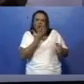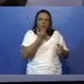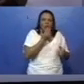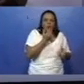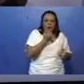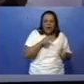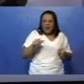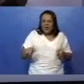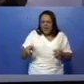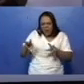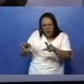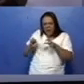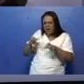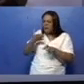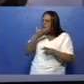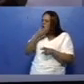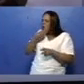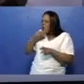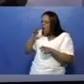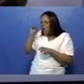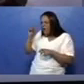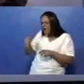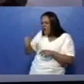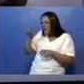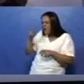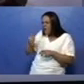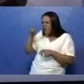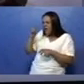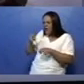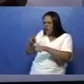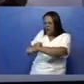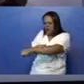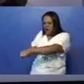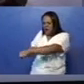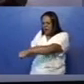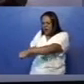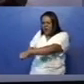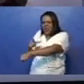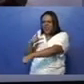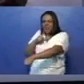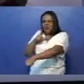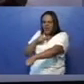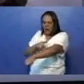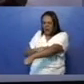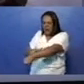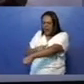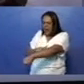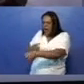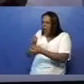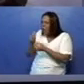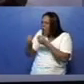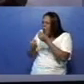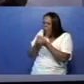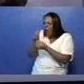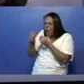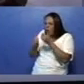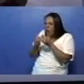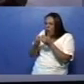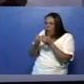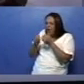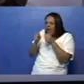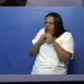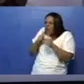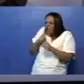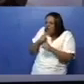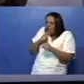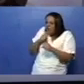era frágil. Com a sua pele, ele não conseguia se proteger do frio. Ele não